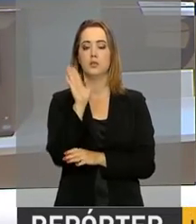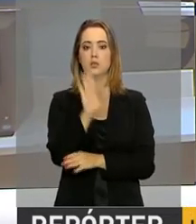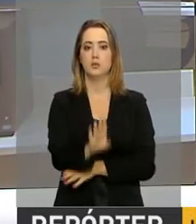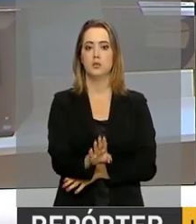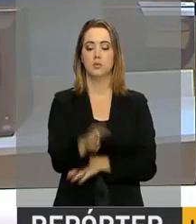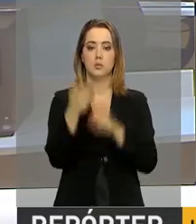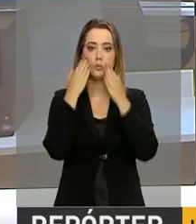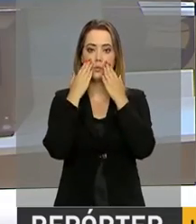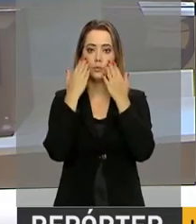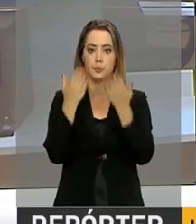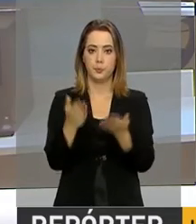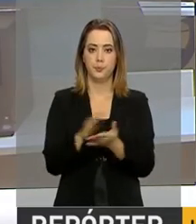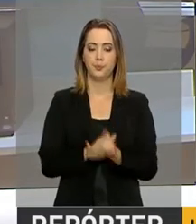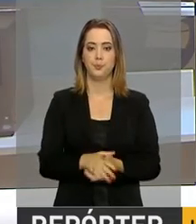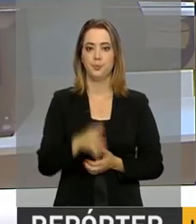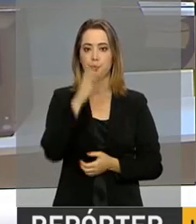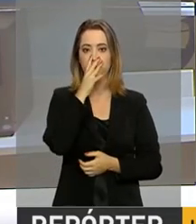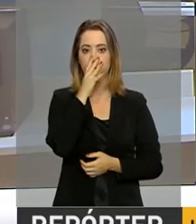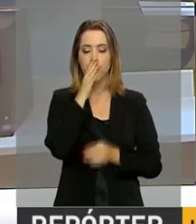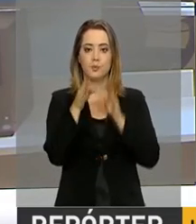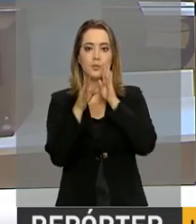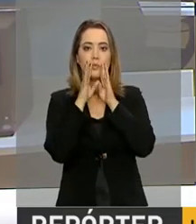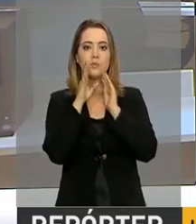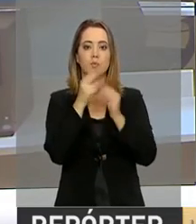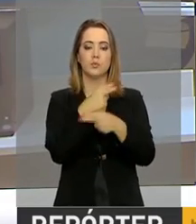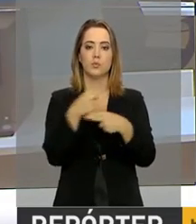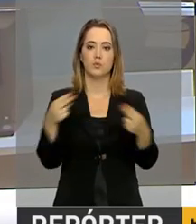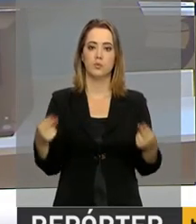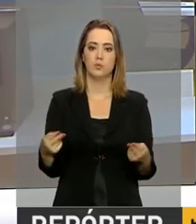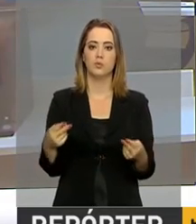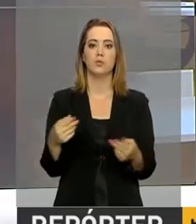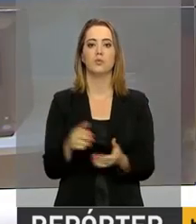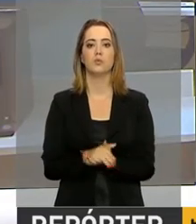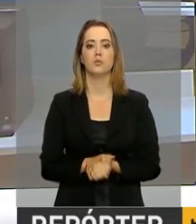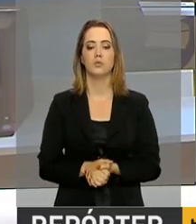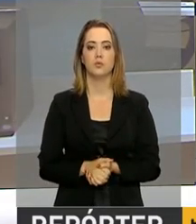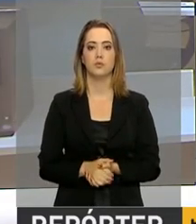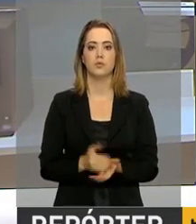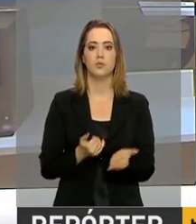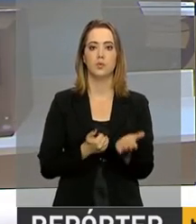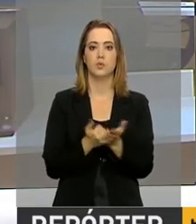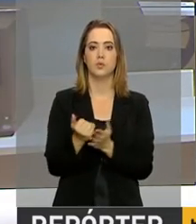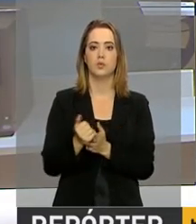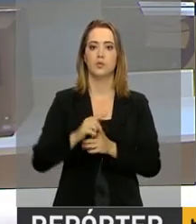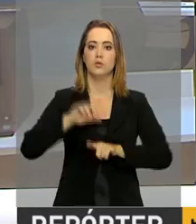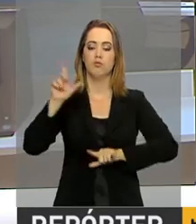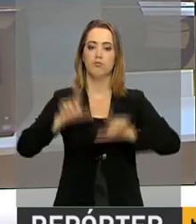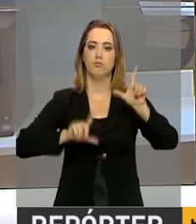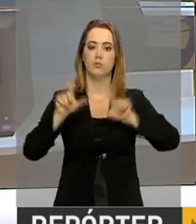da tarde na nossa próxima edição. Acompanhe também as novidades pelas nossas redes sociais.